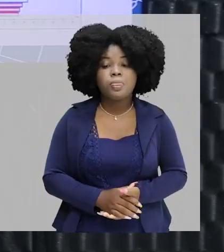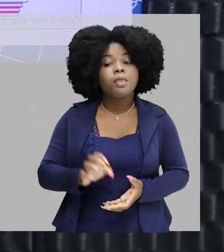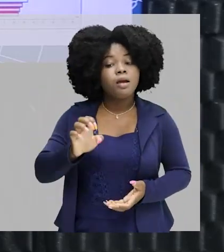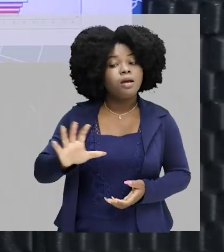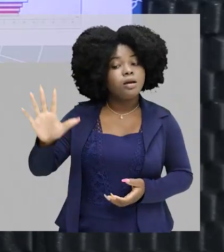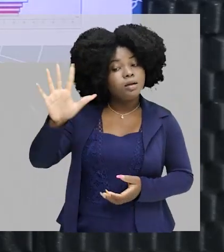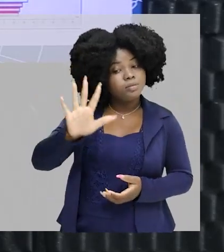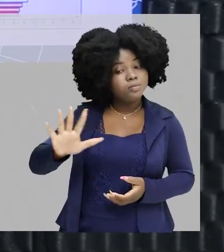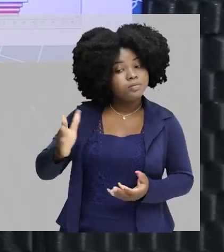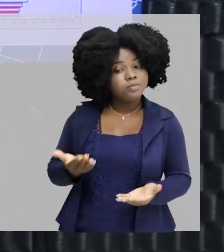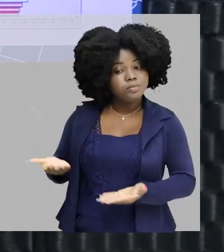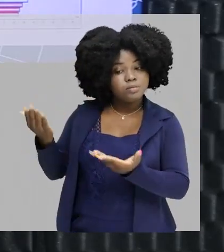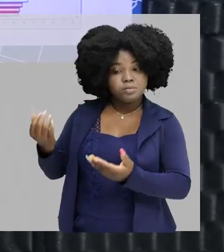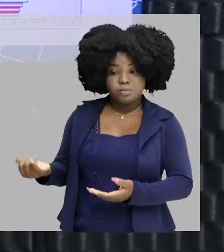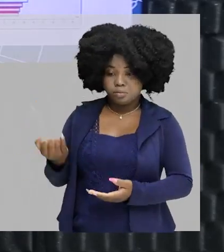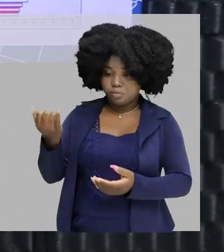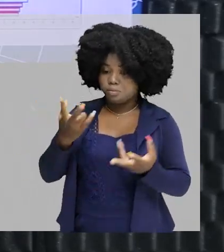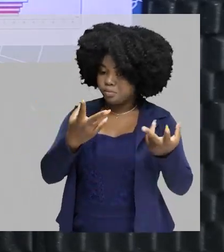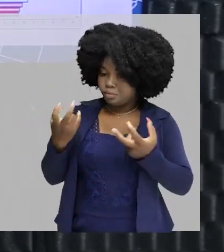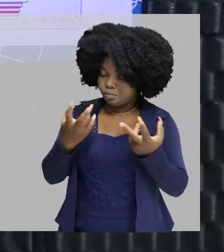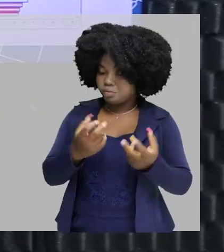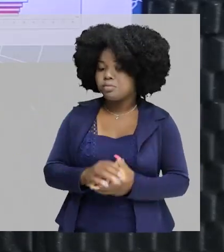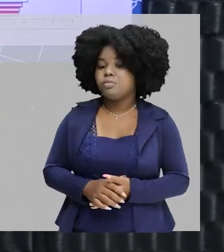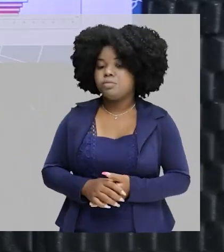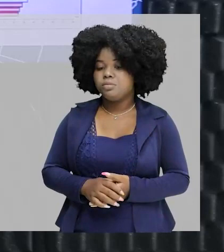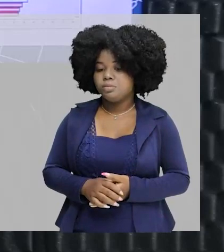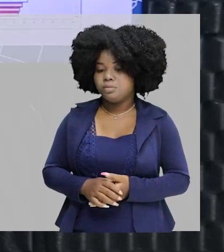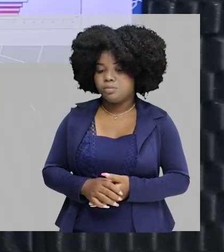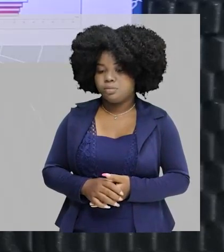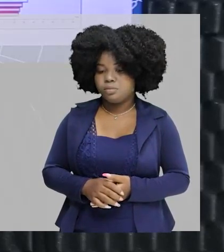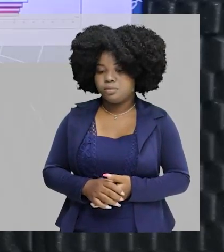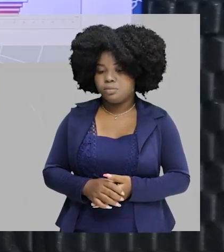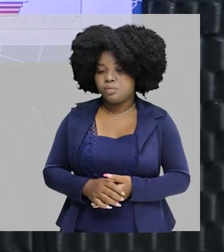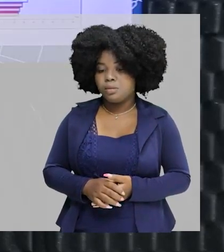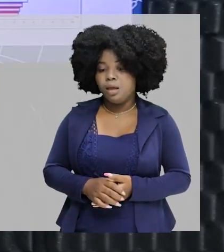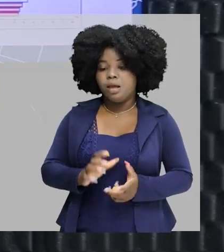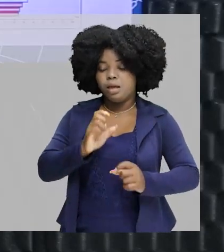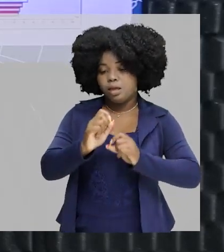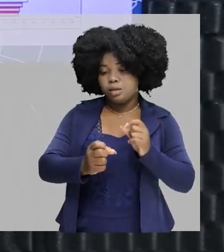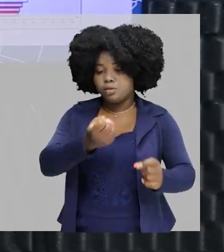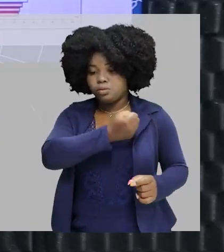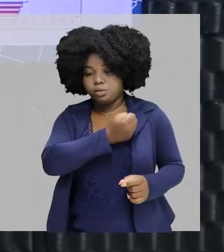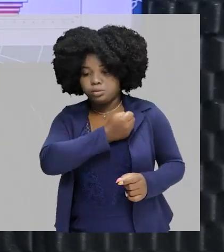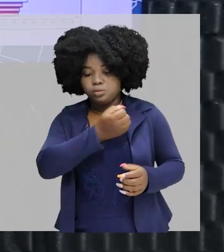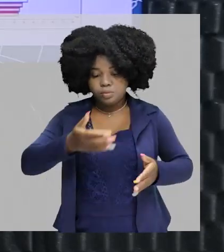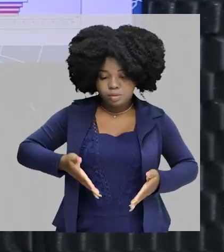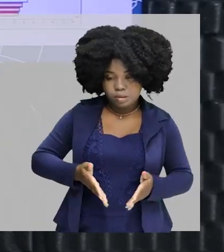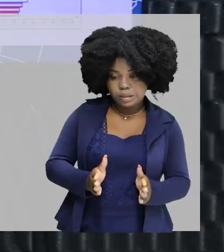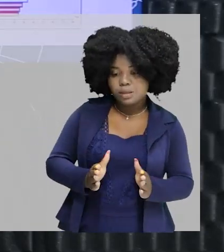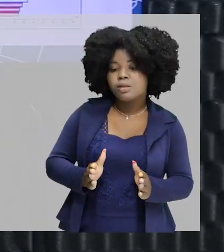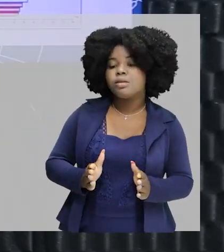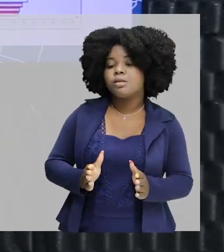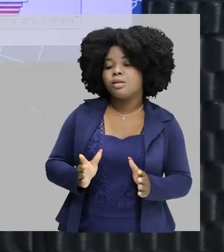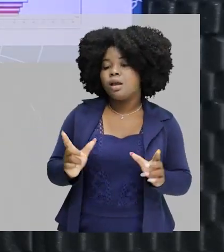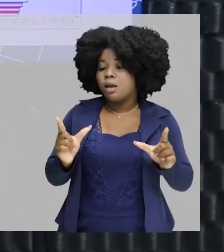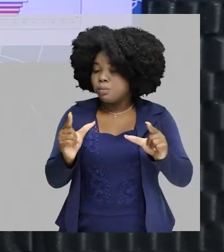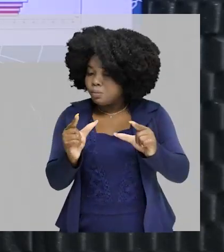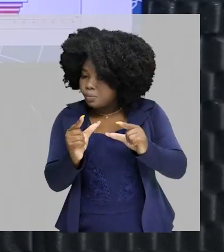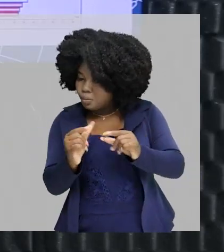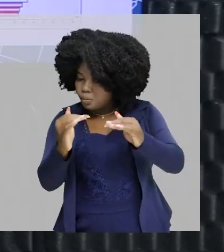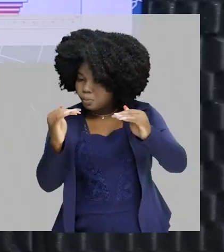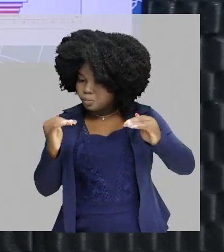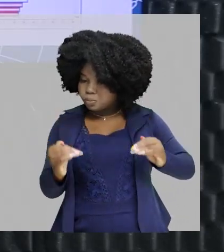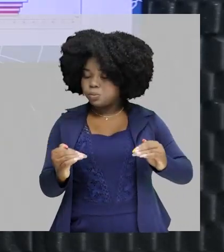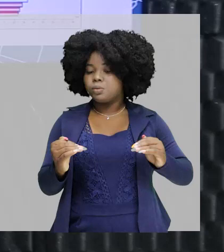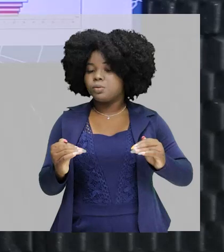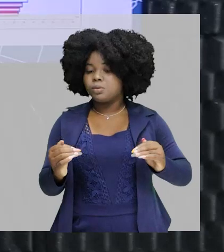coisa importante que a gente vai perceber, fazendo essa comparação entre ambas, é que a taxa de natalidade europeia é bem menor quando